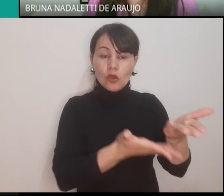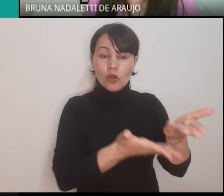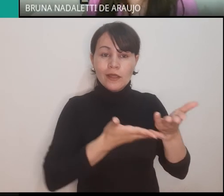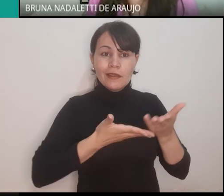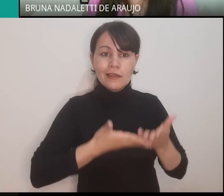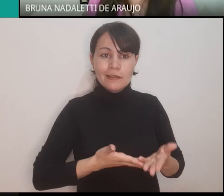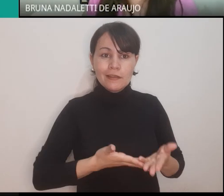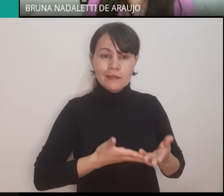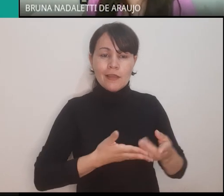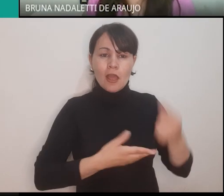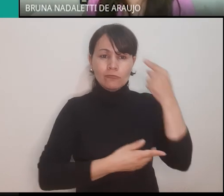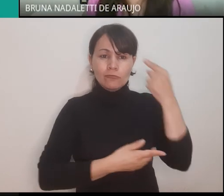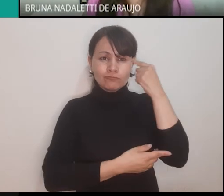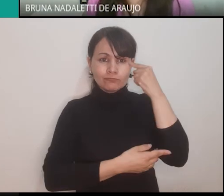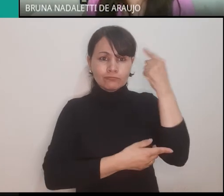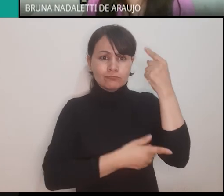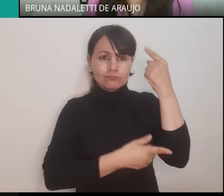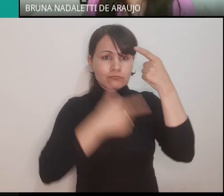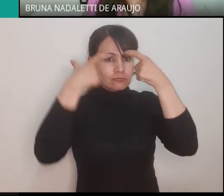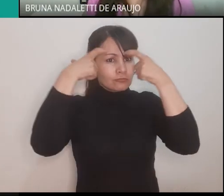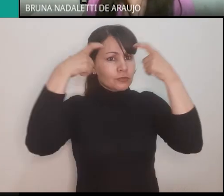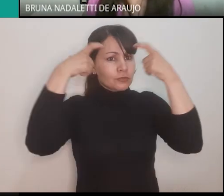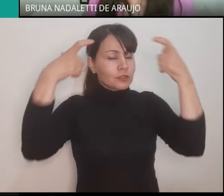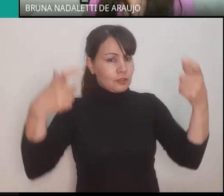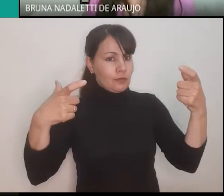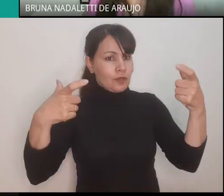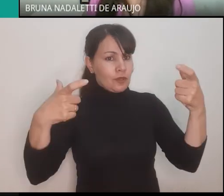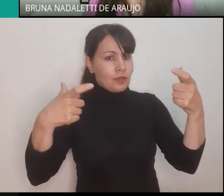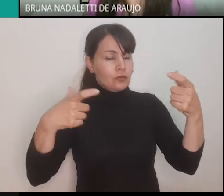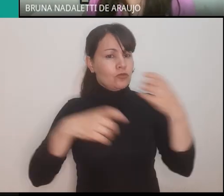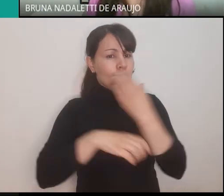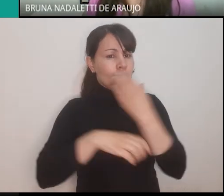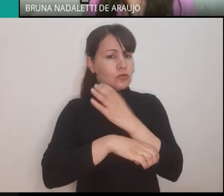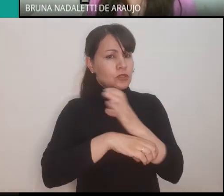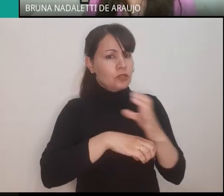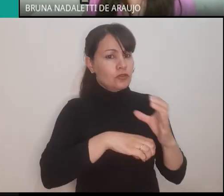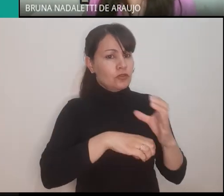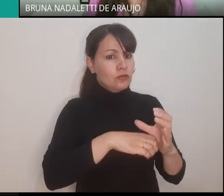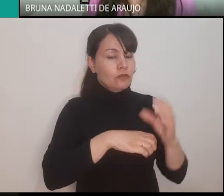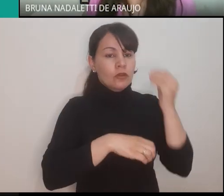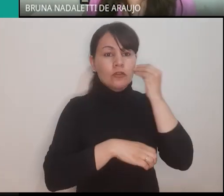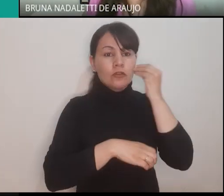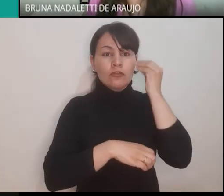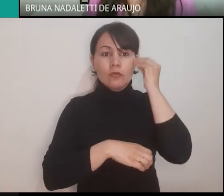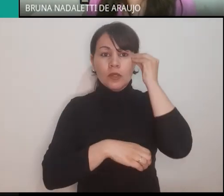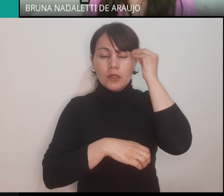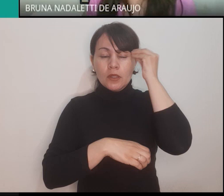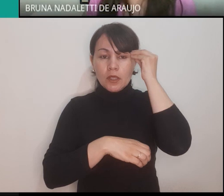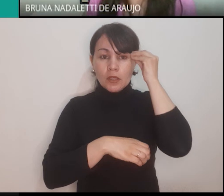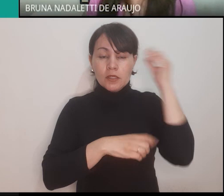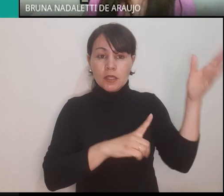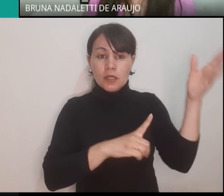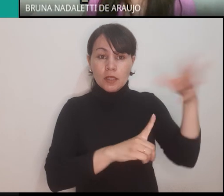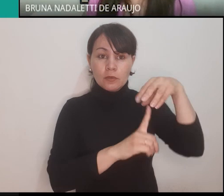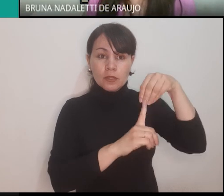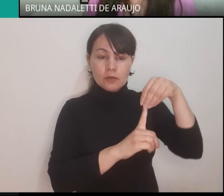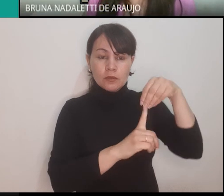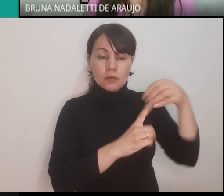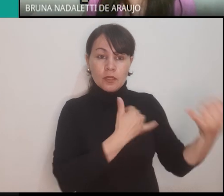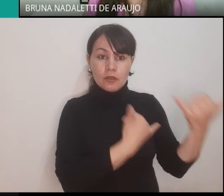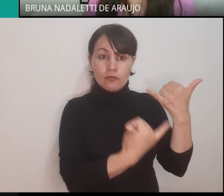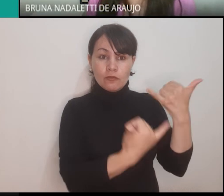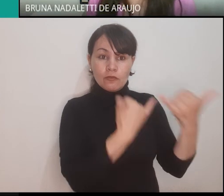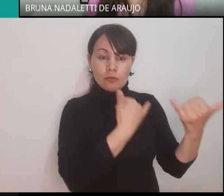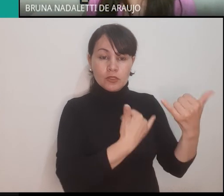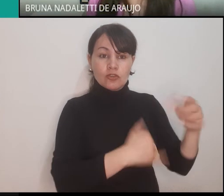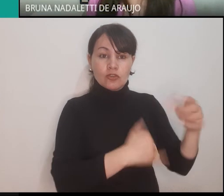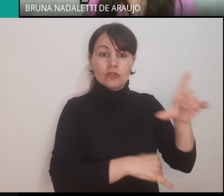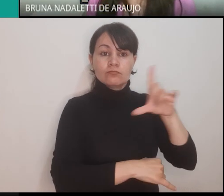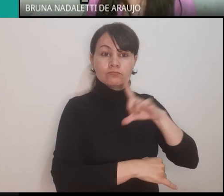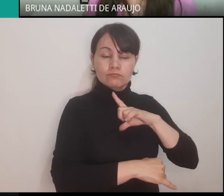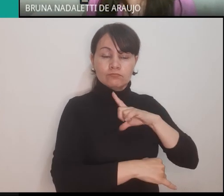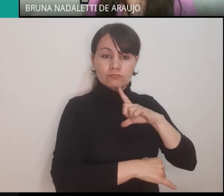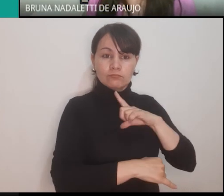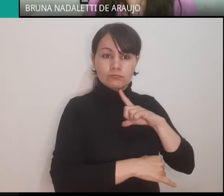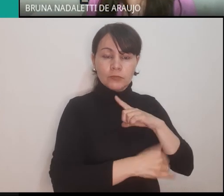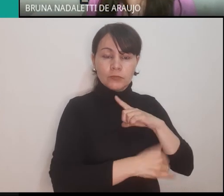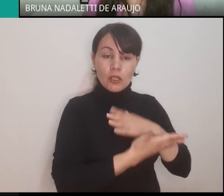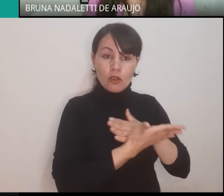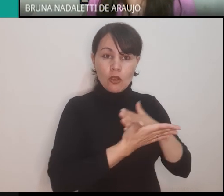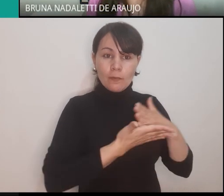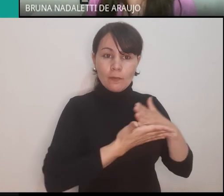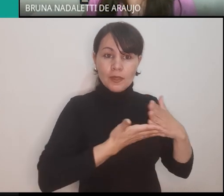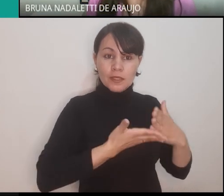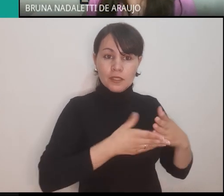síntese do conhecimento científico, de sua experiência e principalmente das informações obtidas a partir